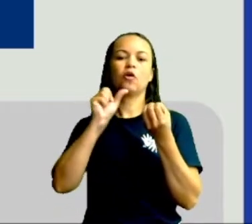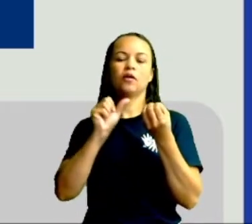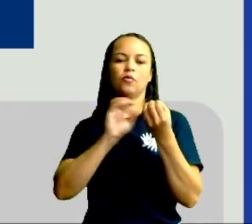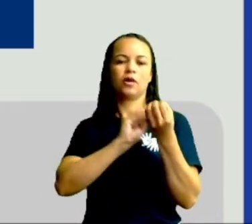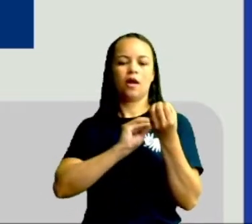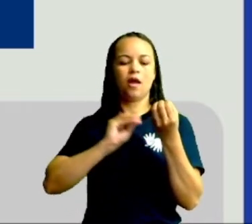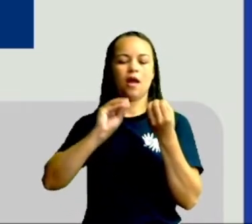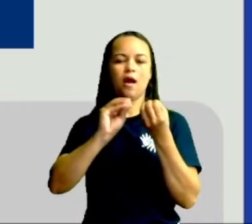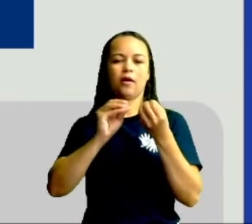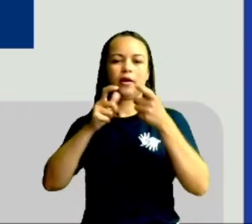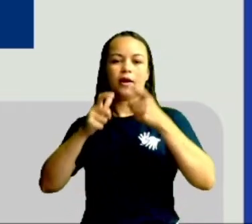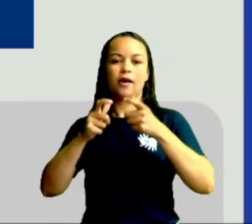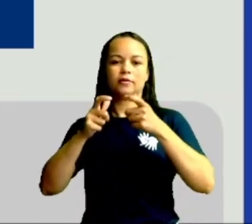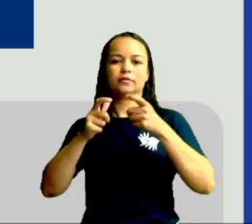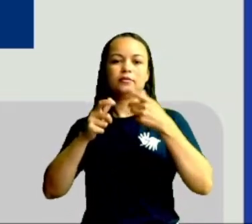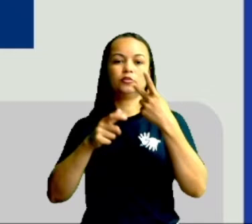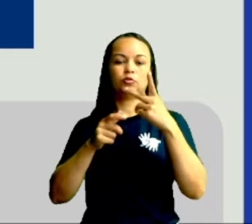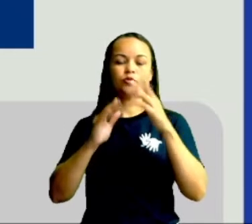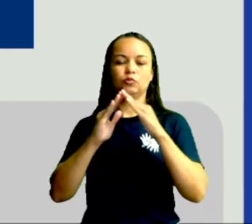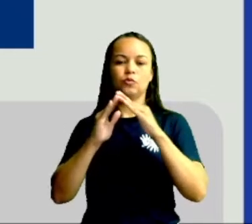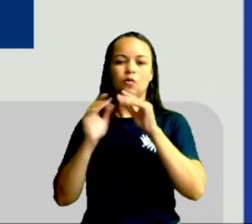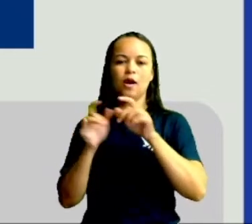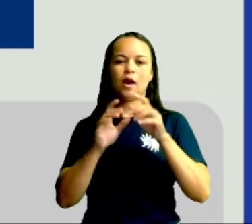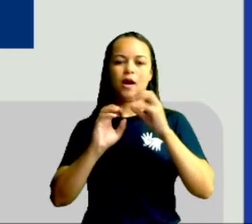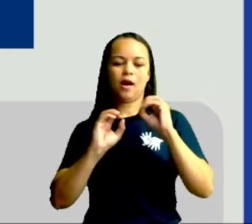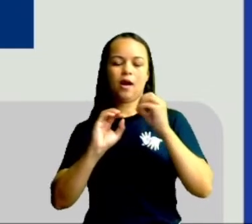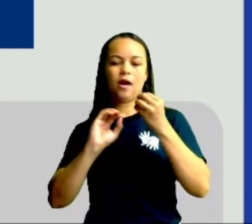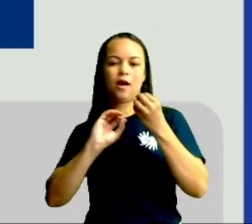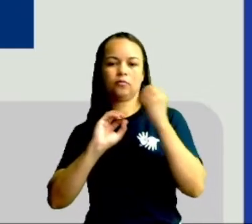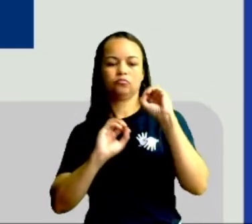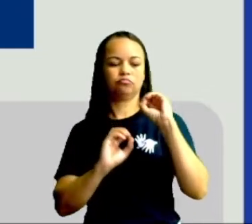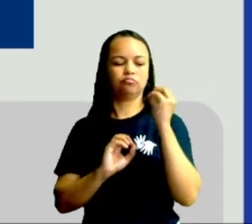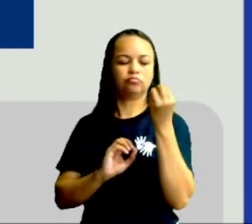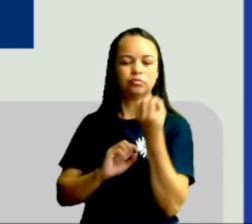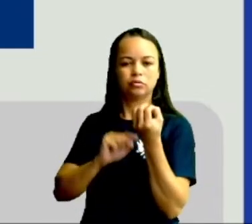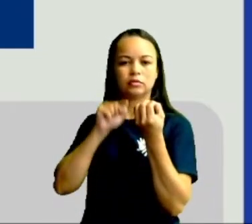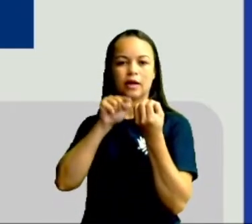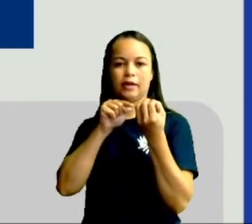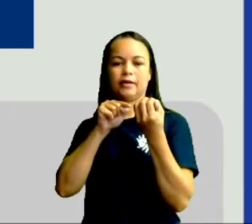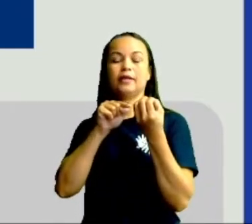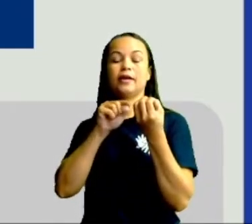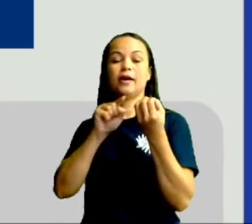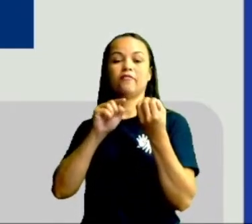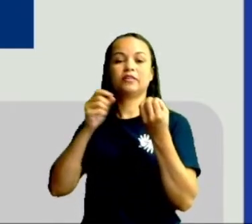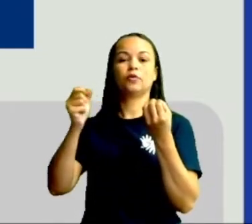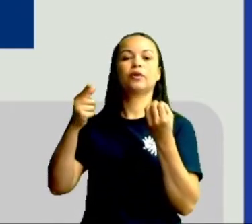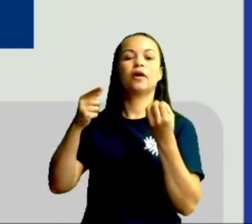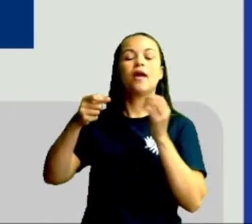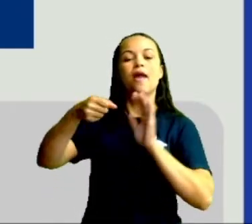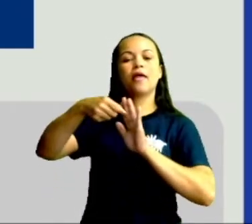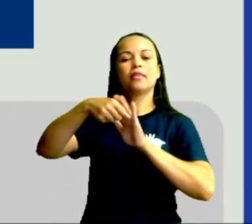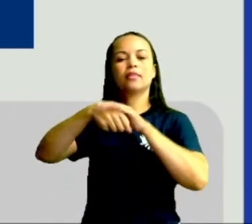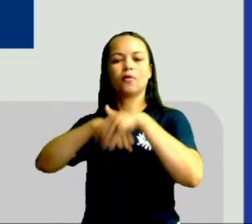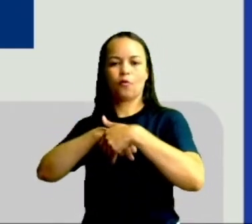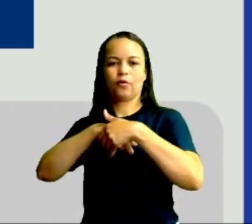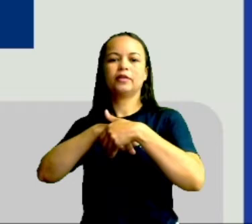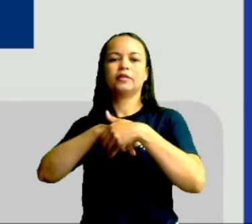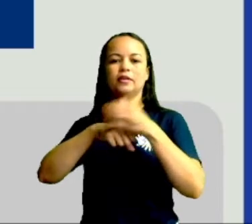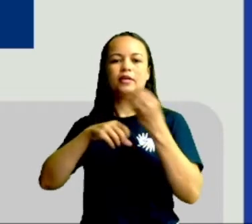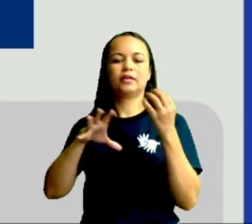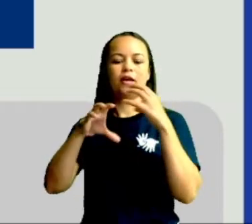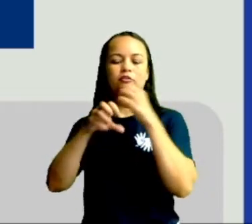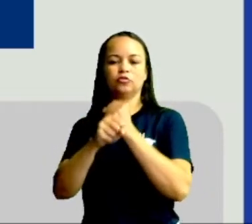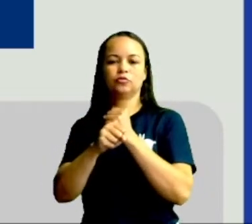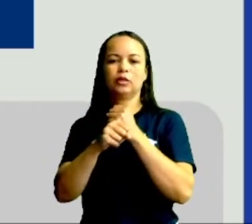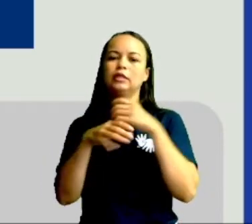está mais onde o Sol ilumina. E neste ponto, é noite. Sendo assim, quando um ponto do planeta